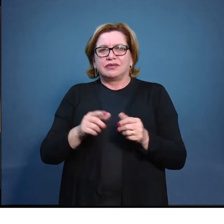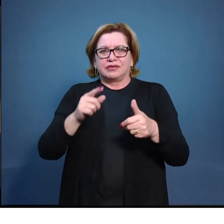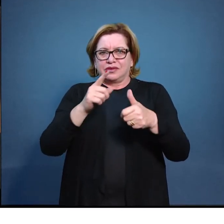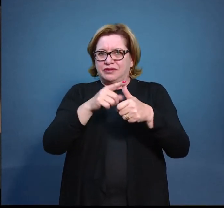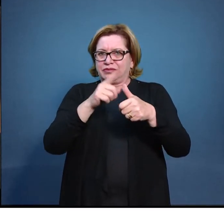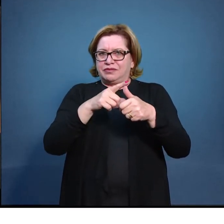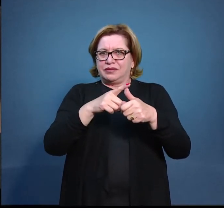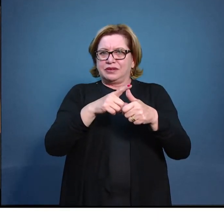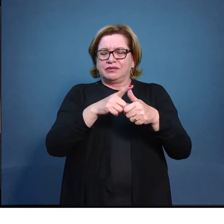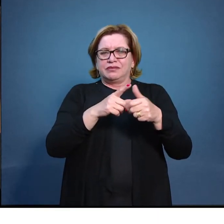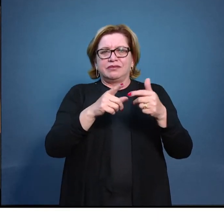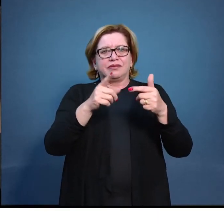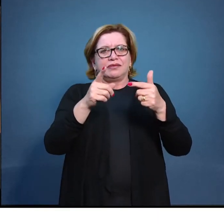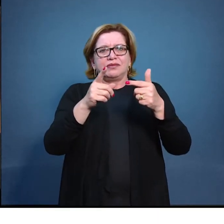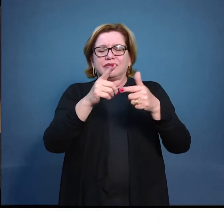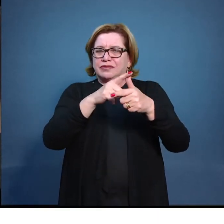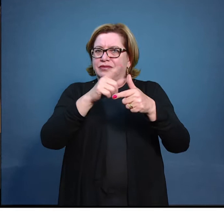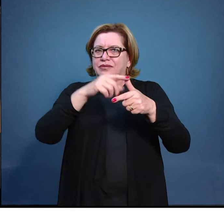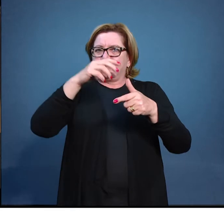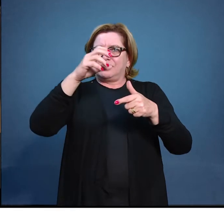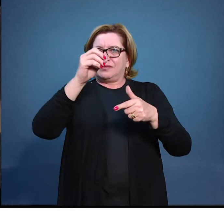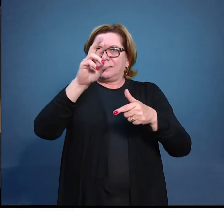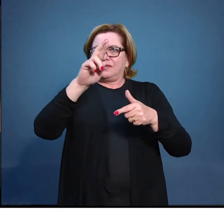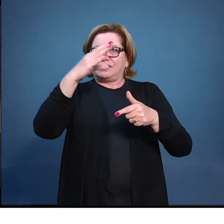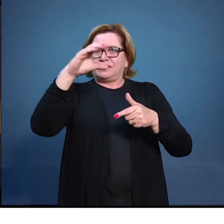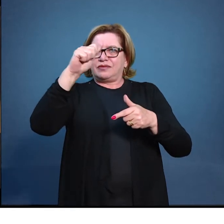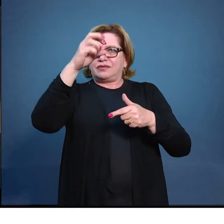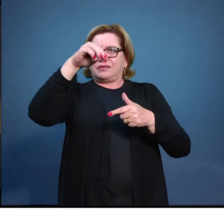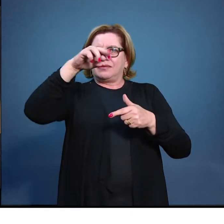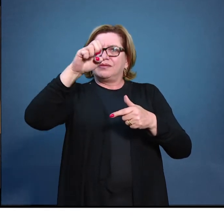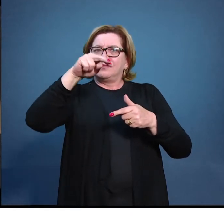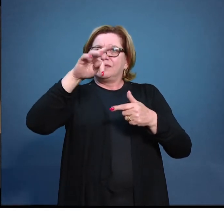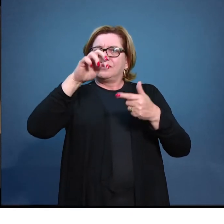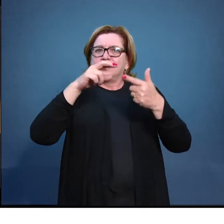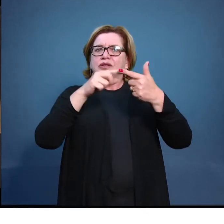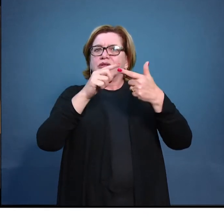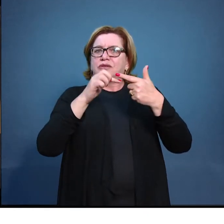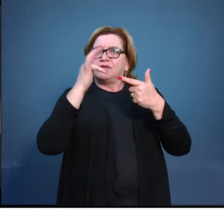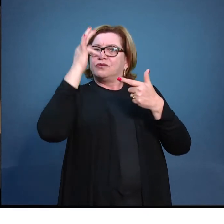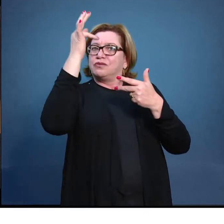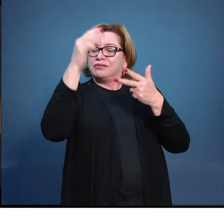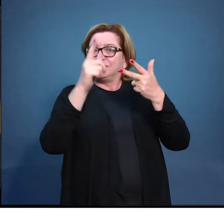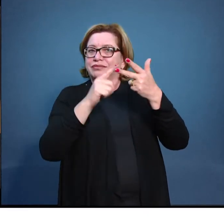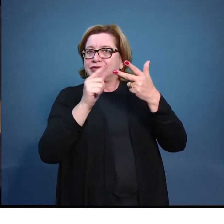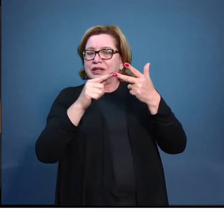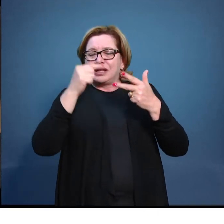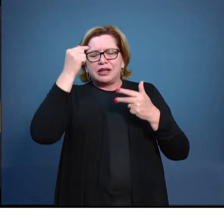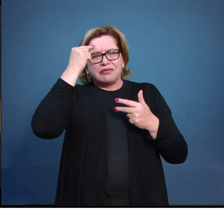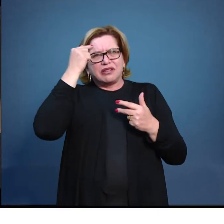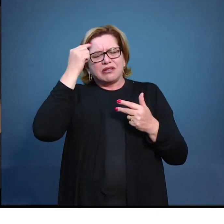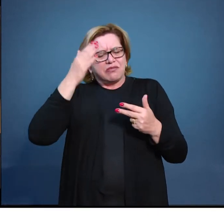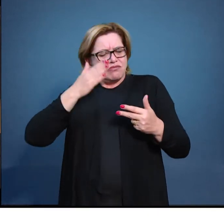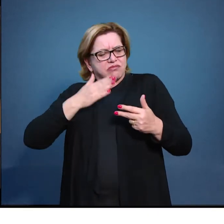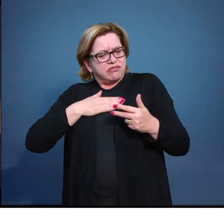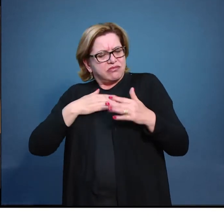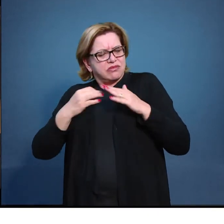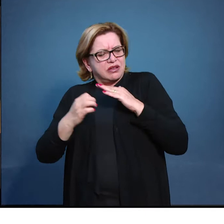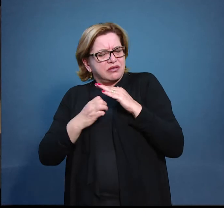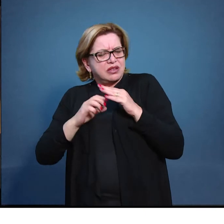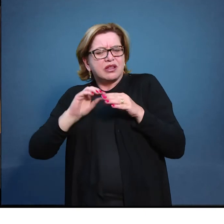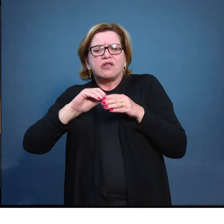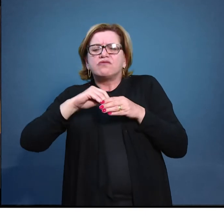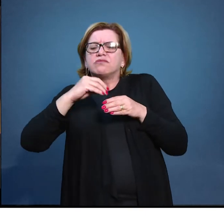fase o orçamento, a segunda fase a visão da empresa, a terceira fase já você começa a pensar a minha empresa para